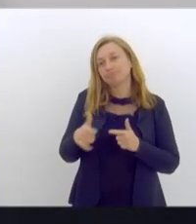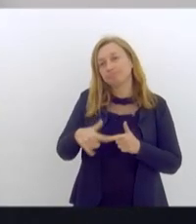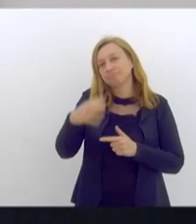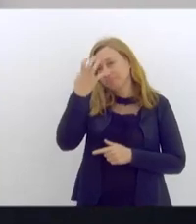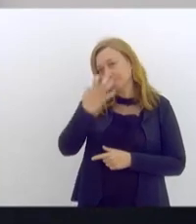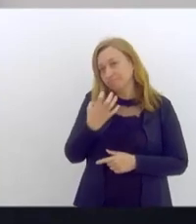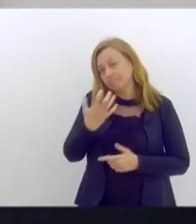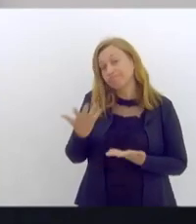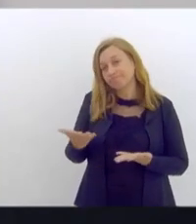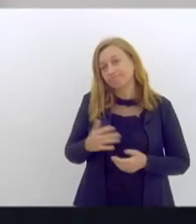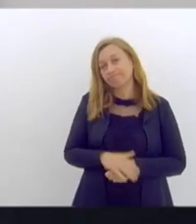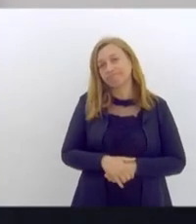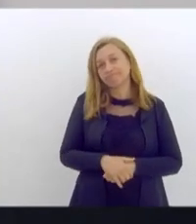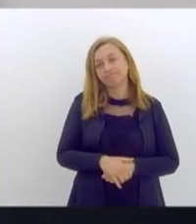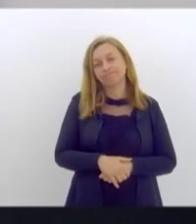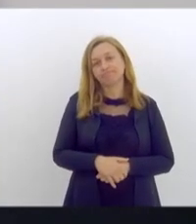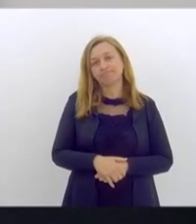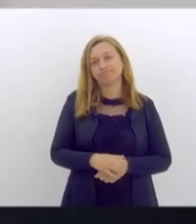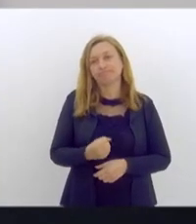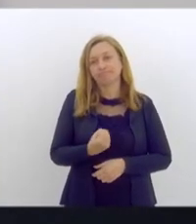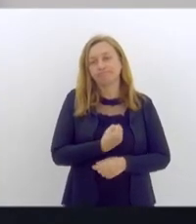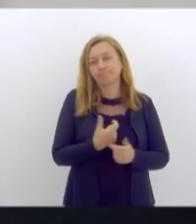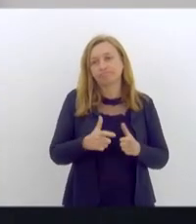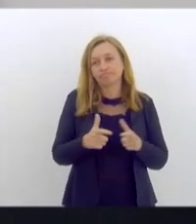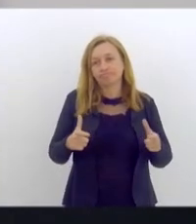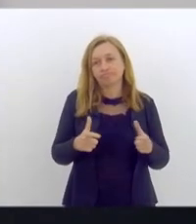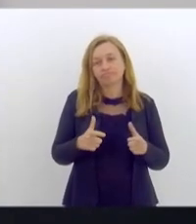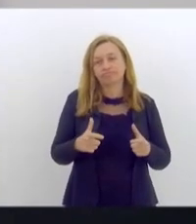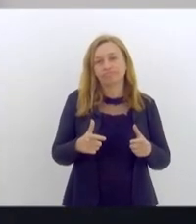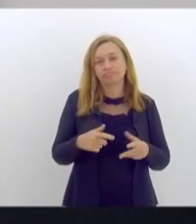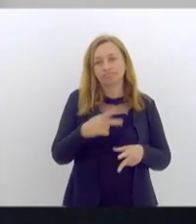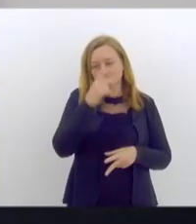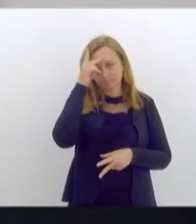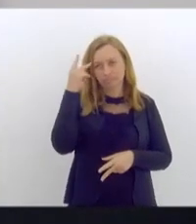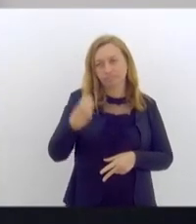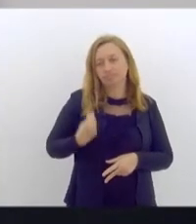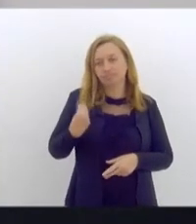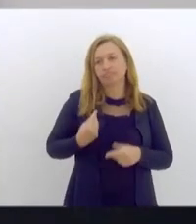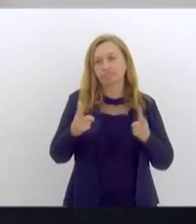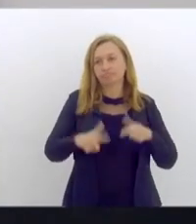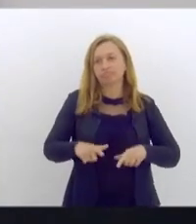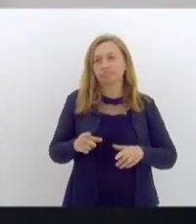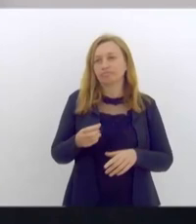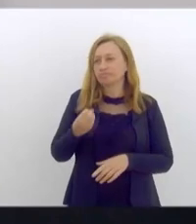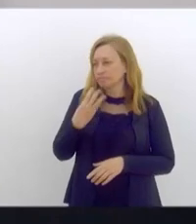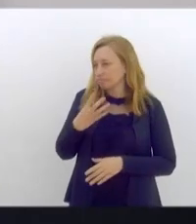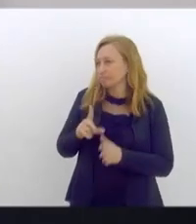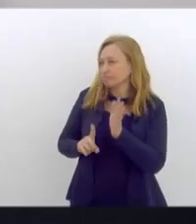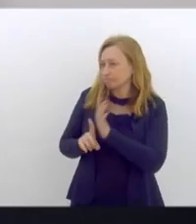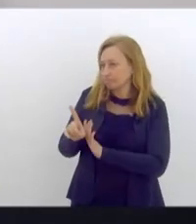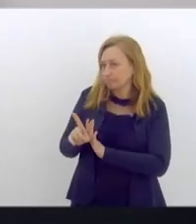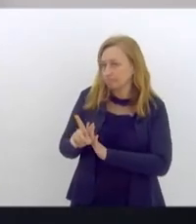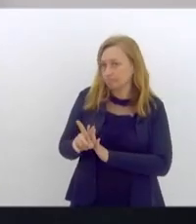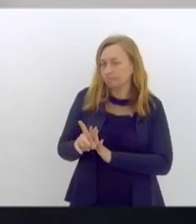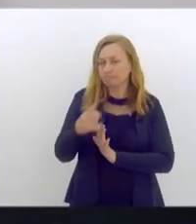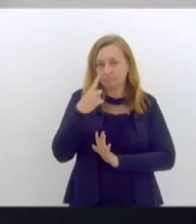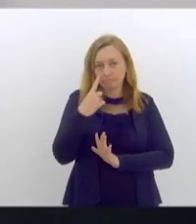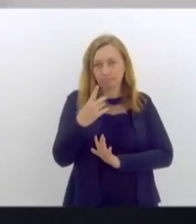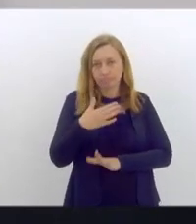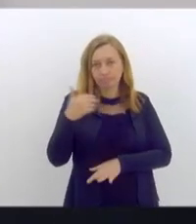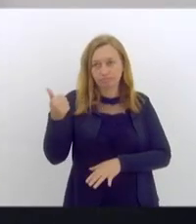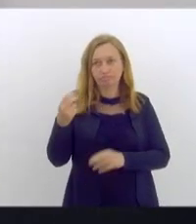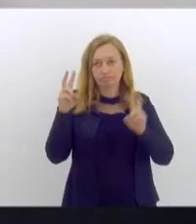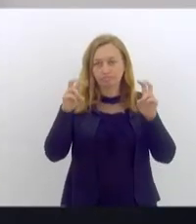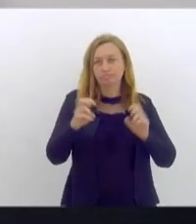sérios de evasão de população etc etc mas a sua pergunta foi boa porque a gente realça essa